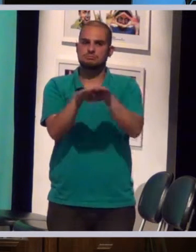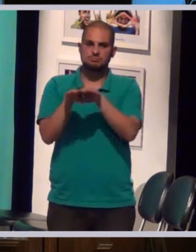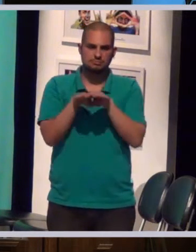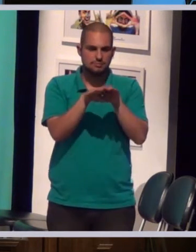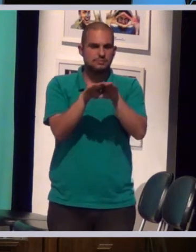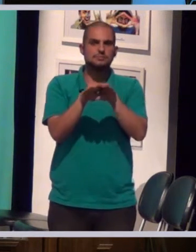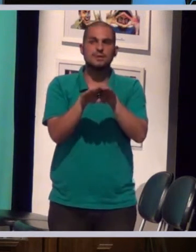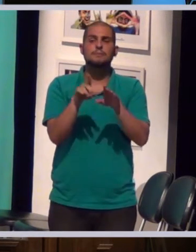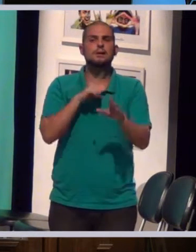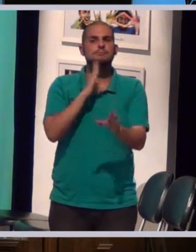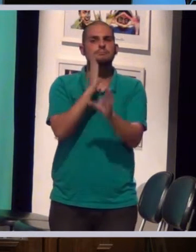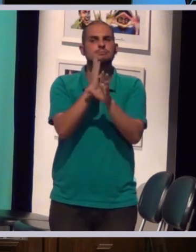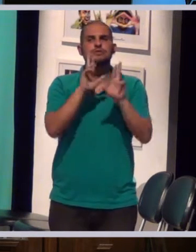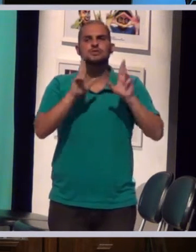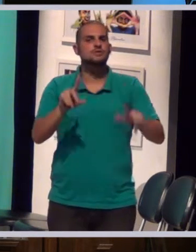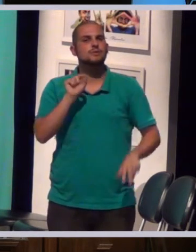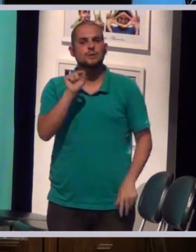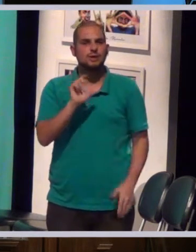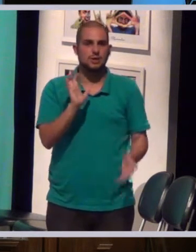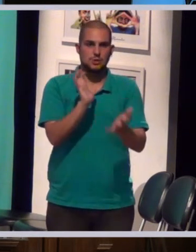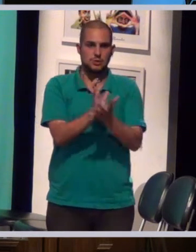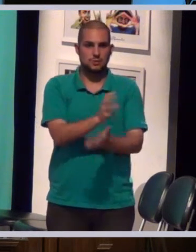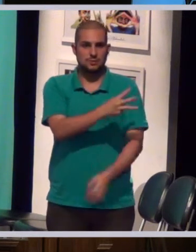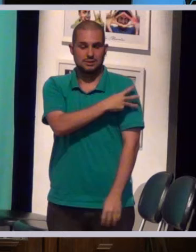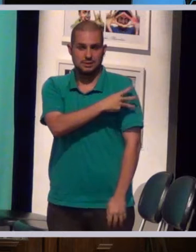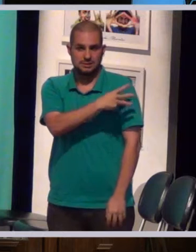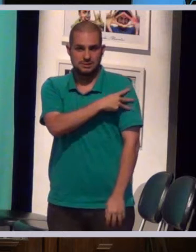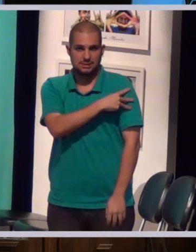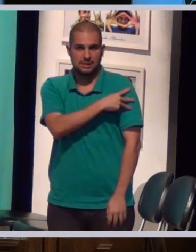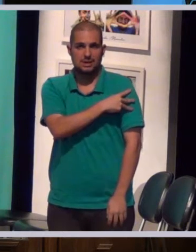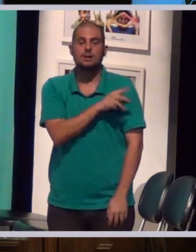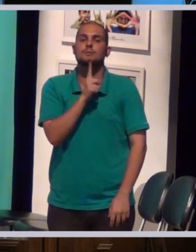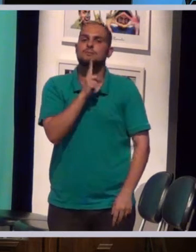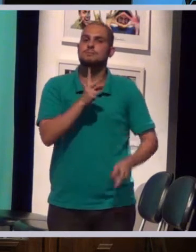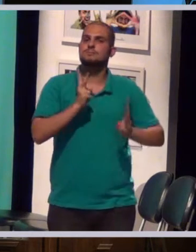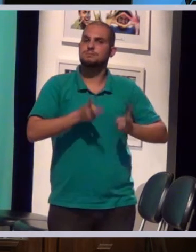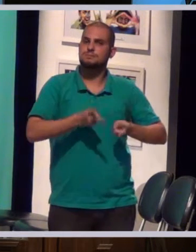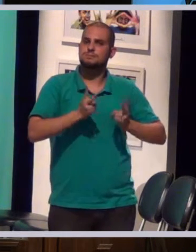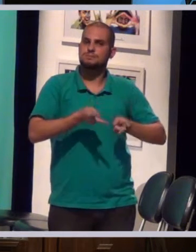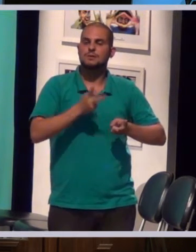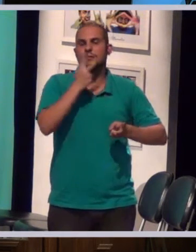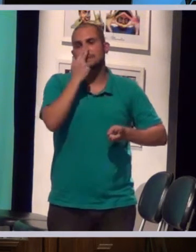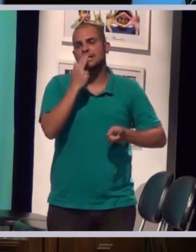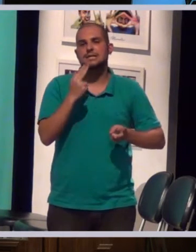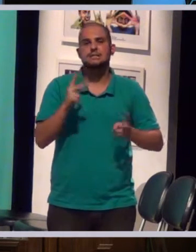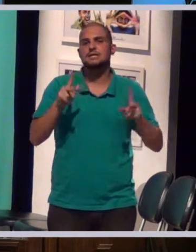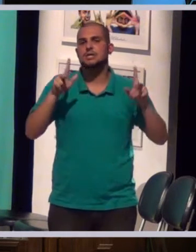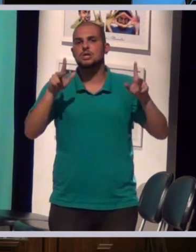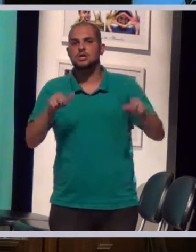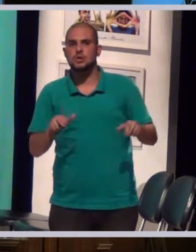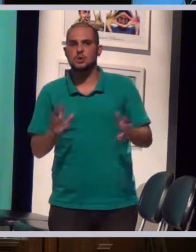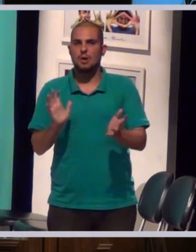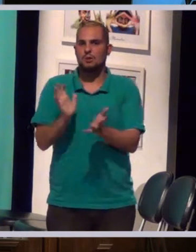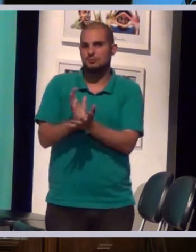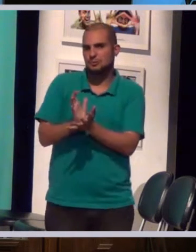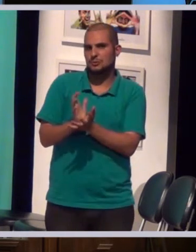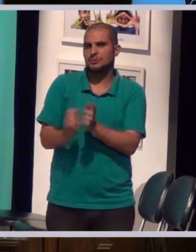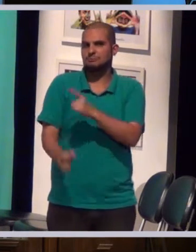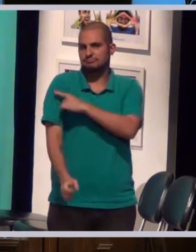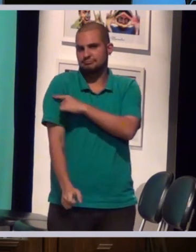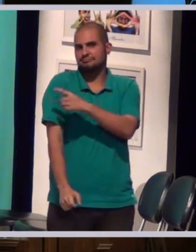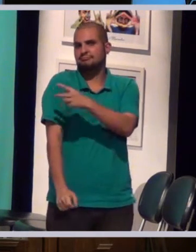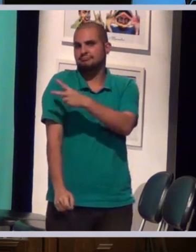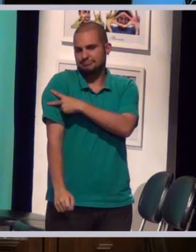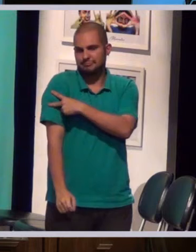a diferença que as crianças do 3º ano ainda estão ali no mesmo nível das crianças de 1º e 2º